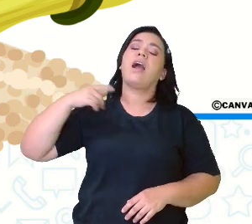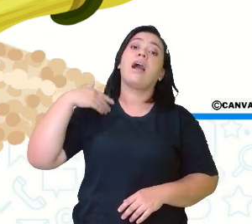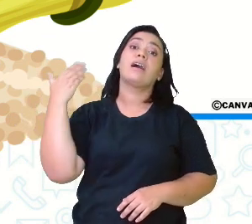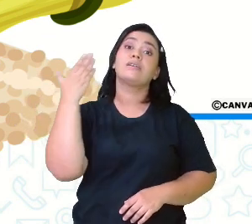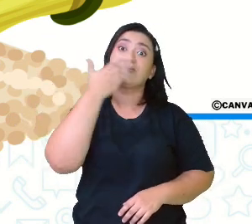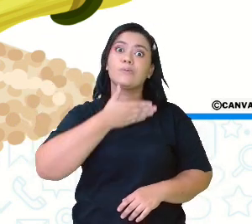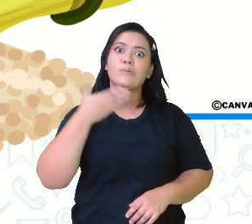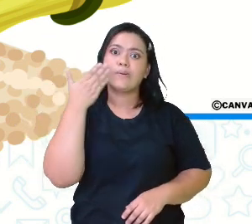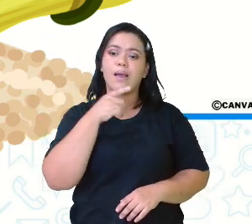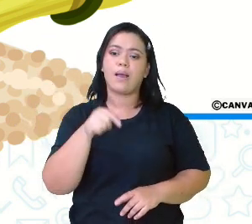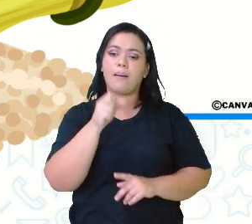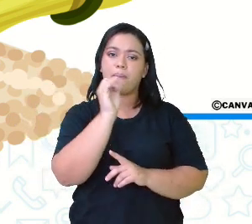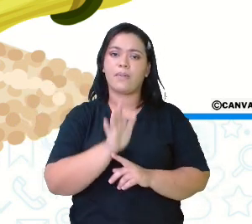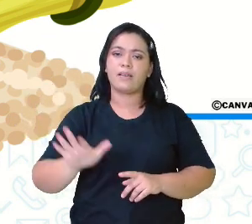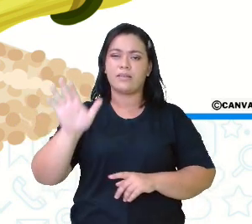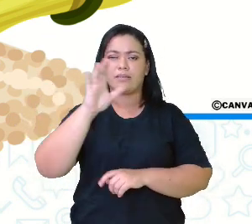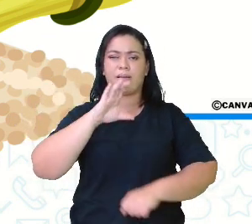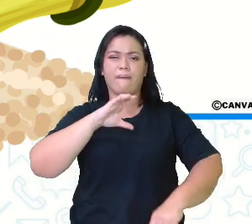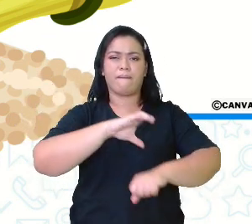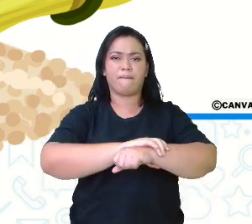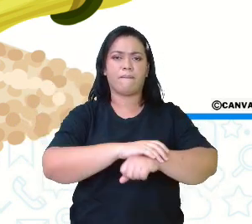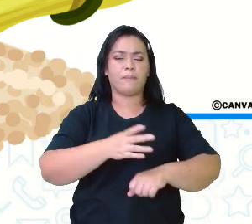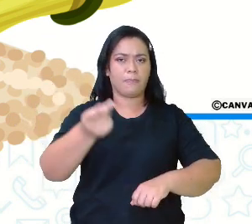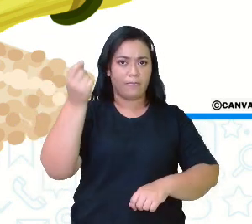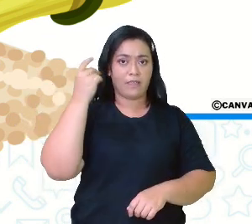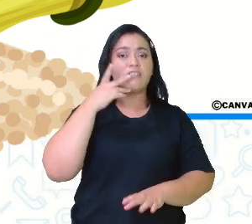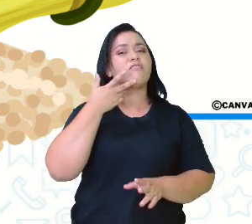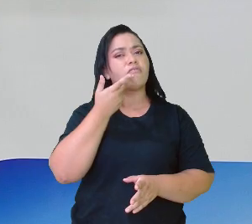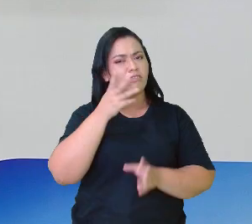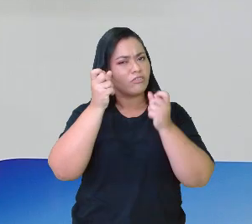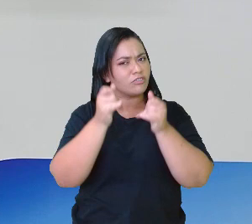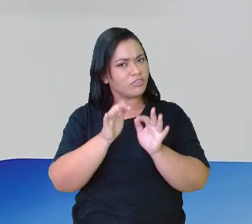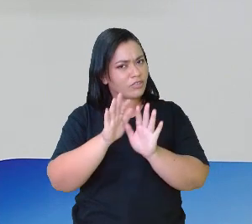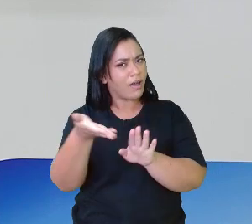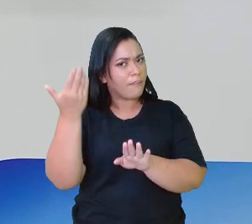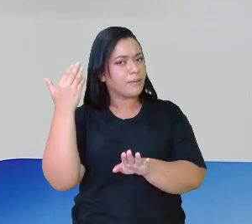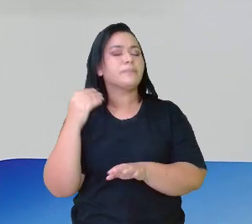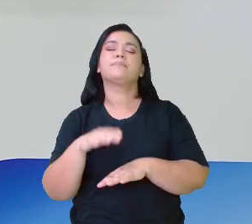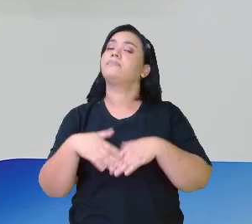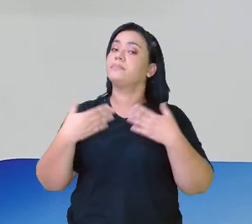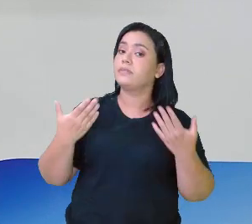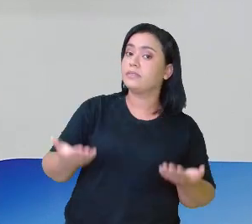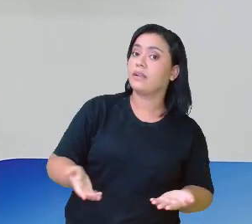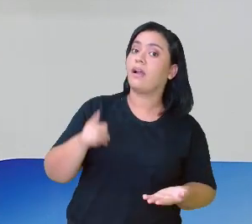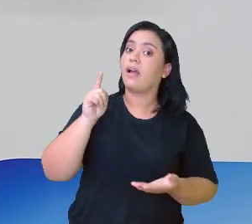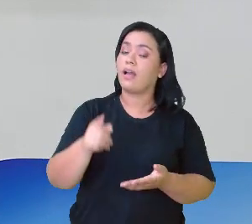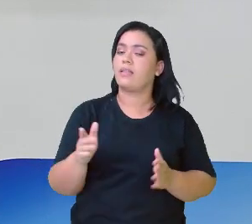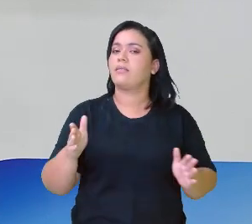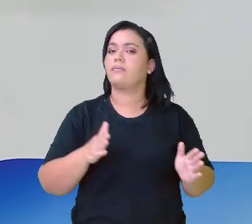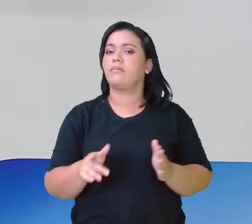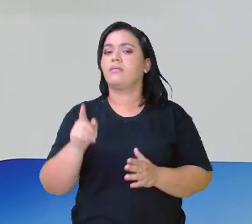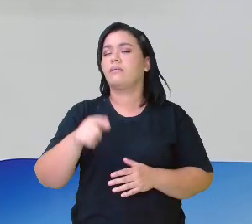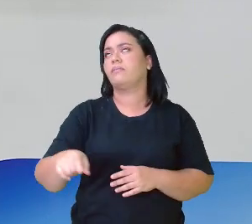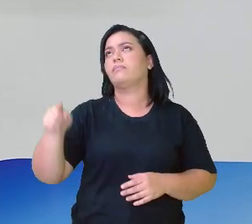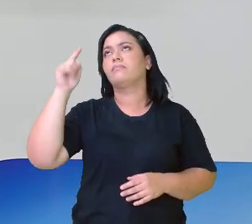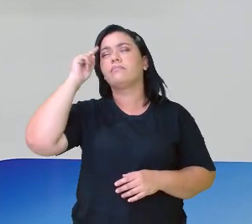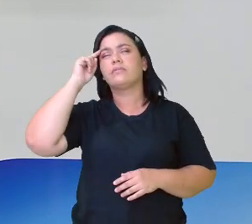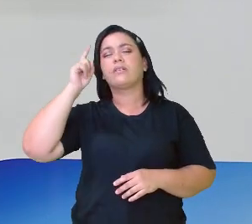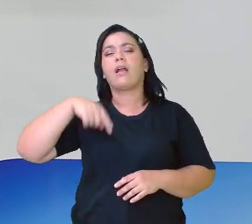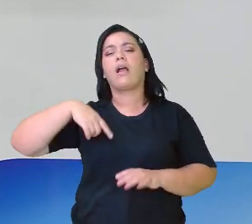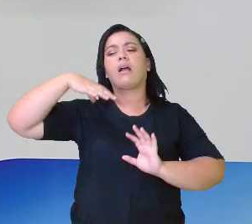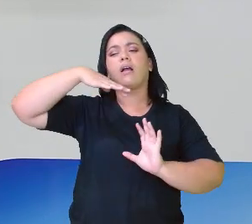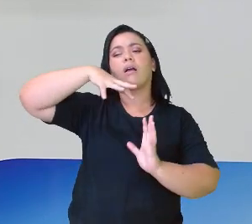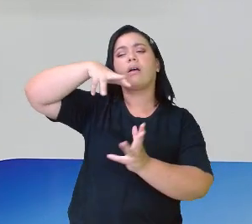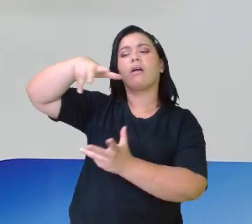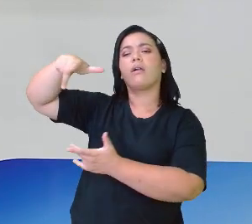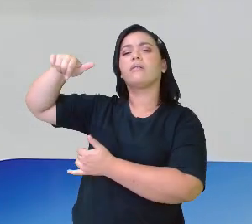do açúcar, Brasil colonial, a gente falou sobre isso em aulas anteriores. esse processo, quando a gente pensa no processo de globalização